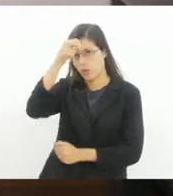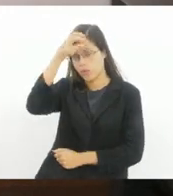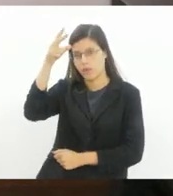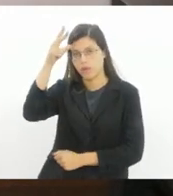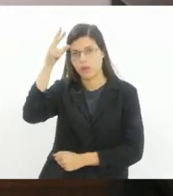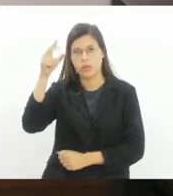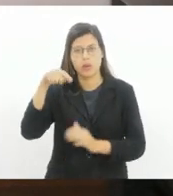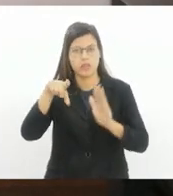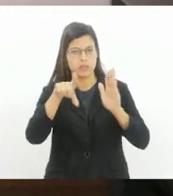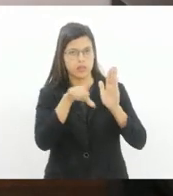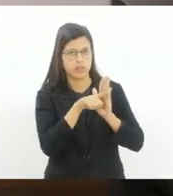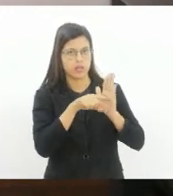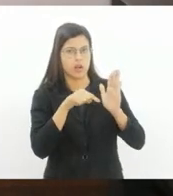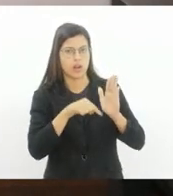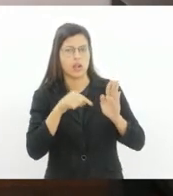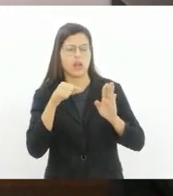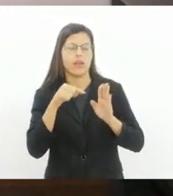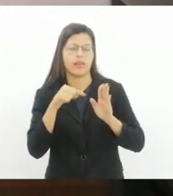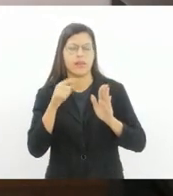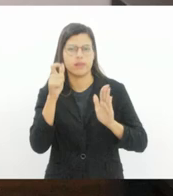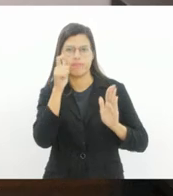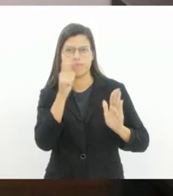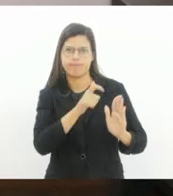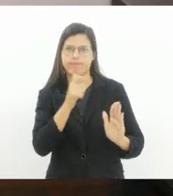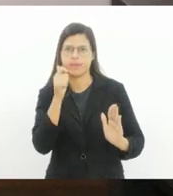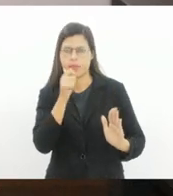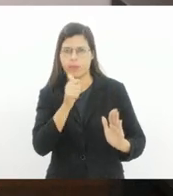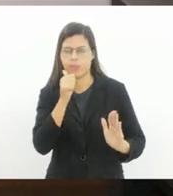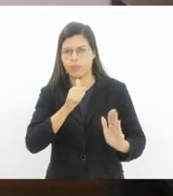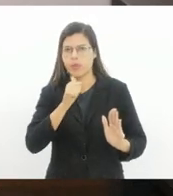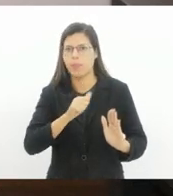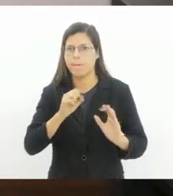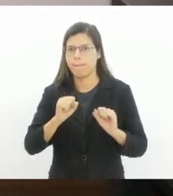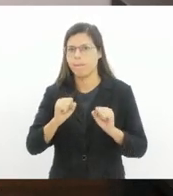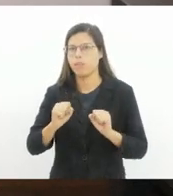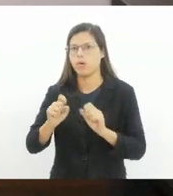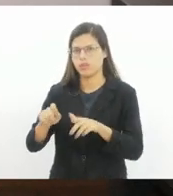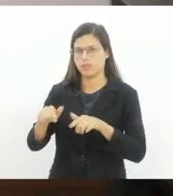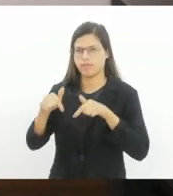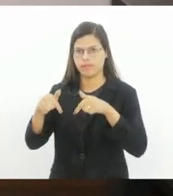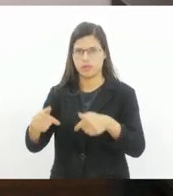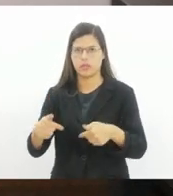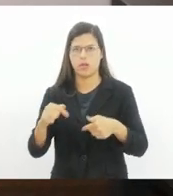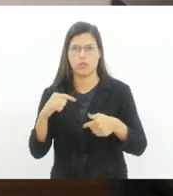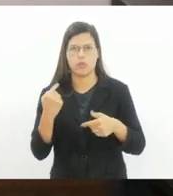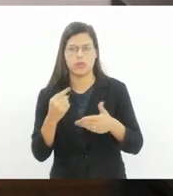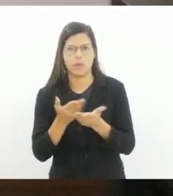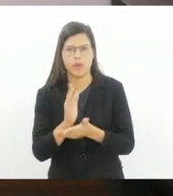que interessam as mulheres no município possam ser implementadas. Então, a gente aprovou a Lei